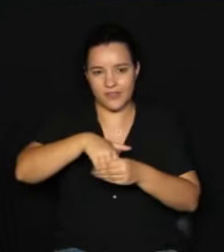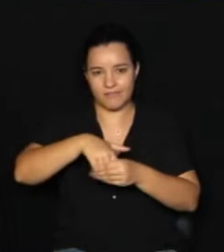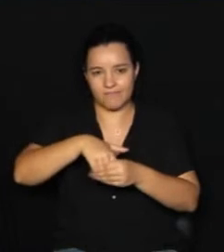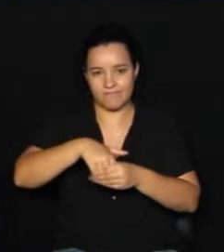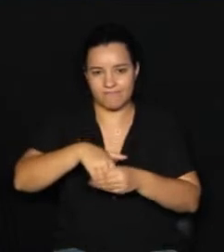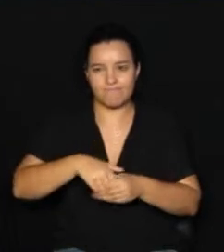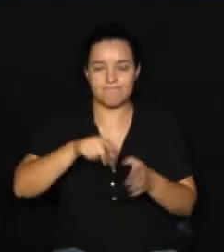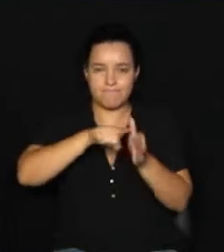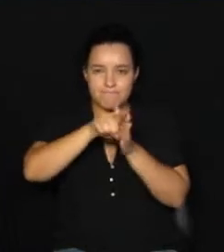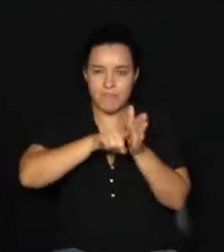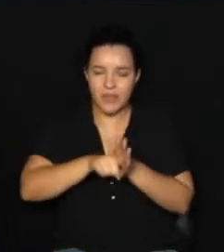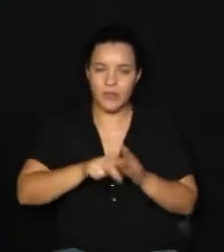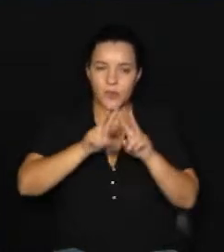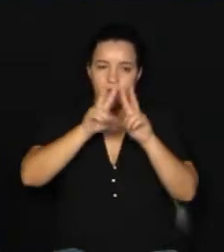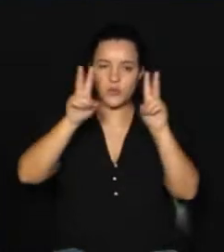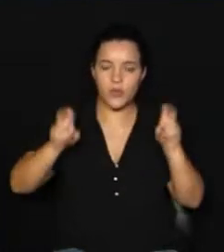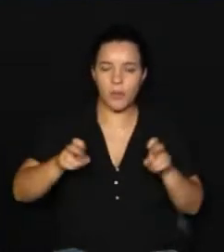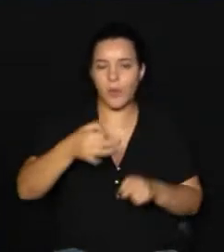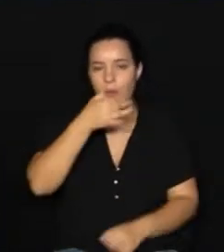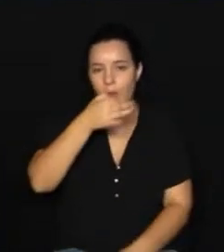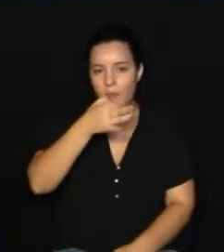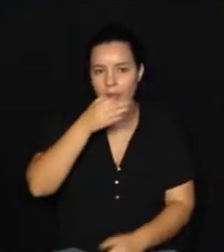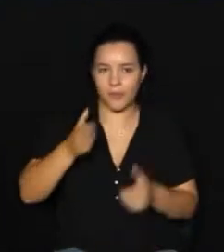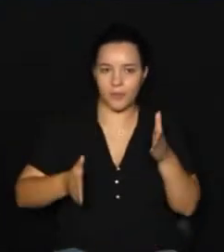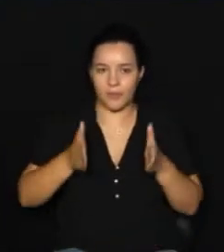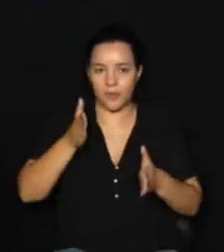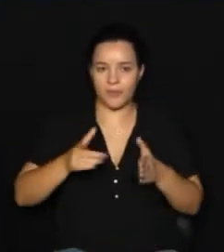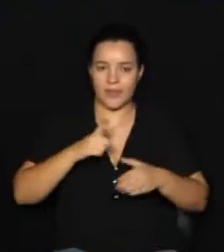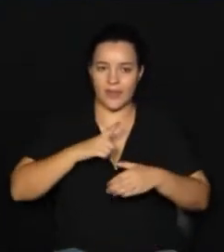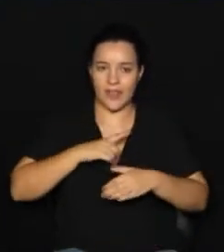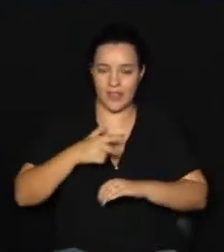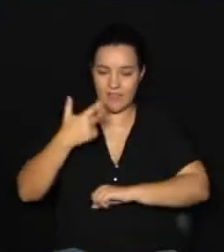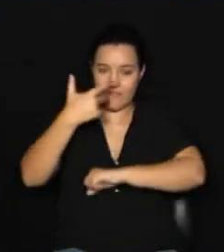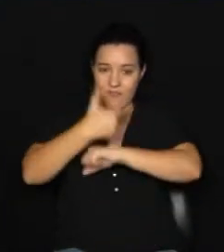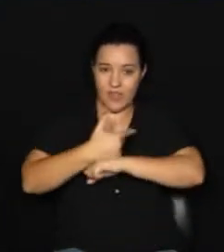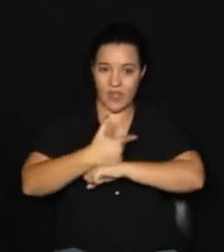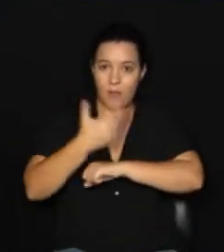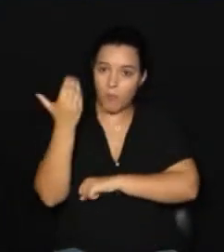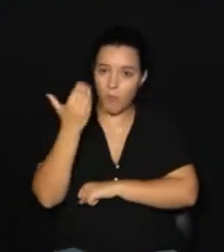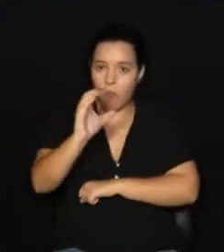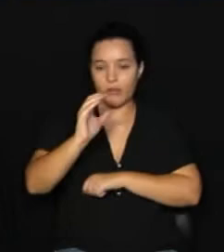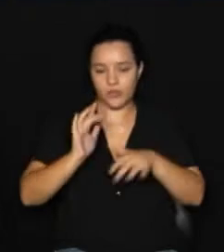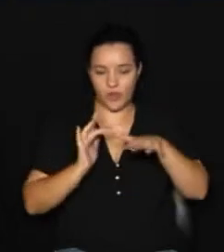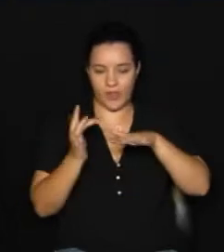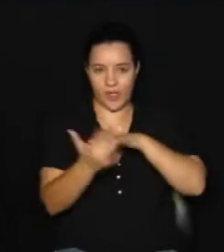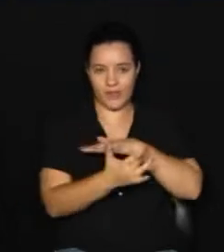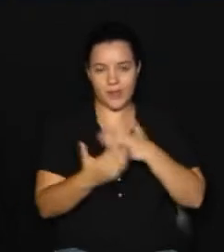uma análise também sobre este período com um vídeo postado em rede social. Olha só.